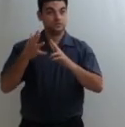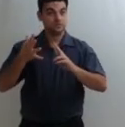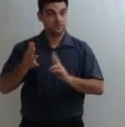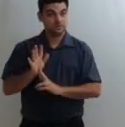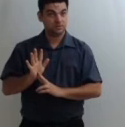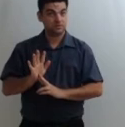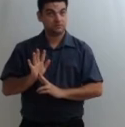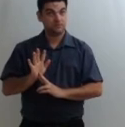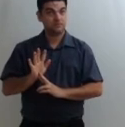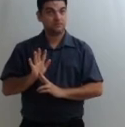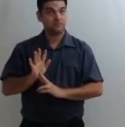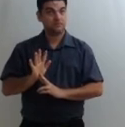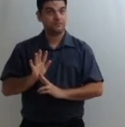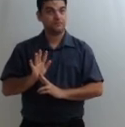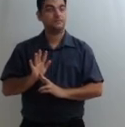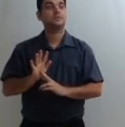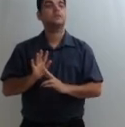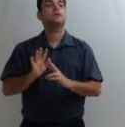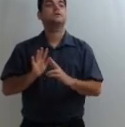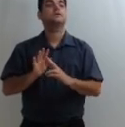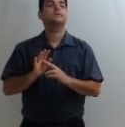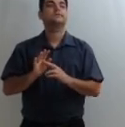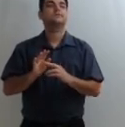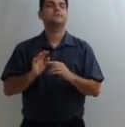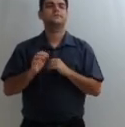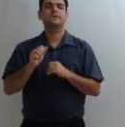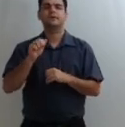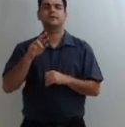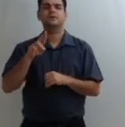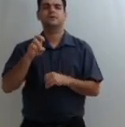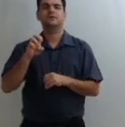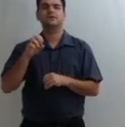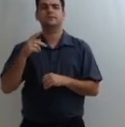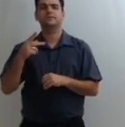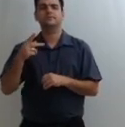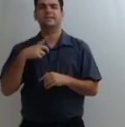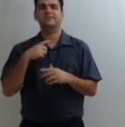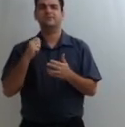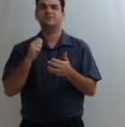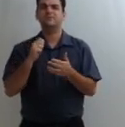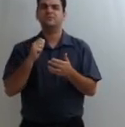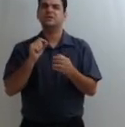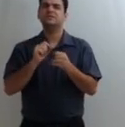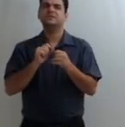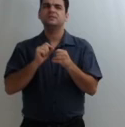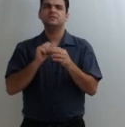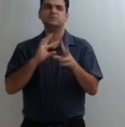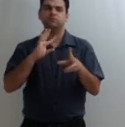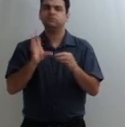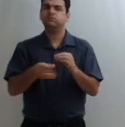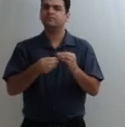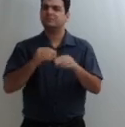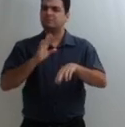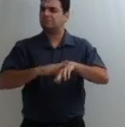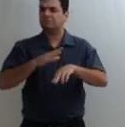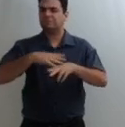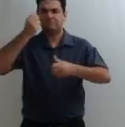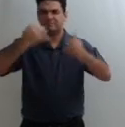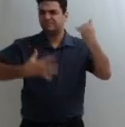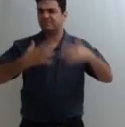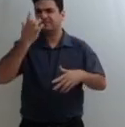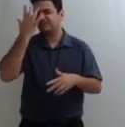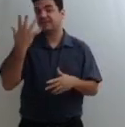neste Aresp, eu fiz uma ementa autoexplicativa e vou